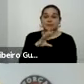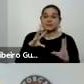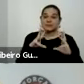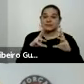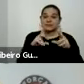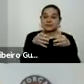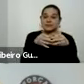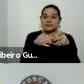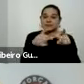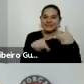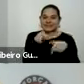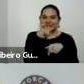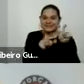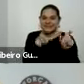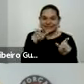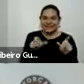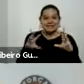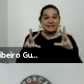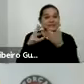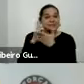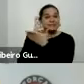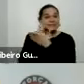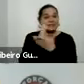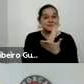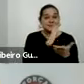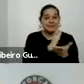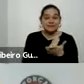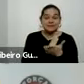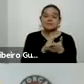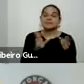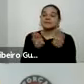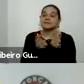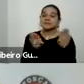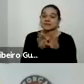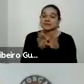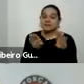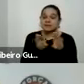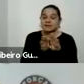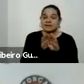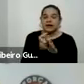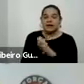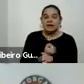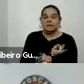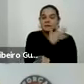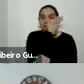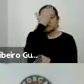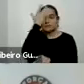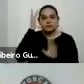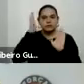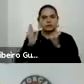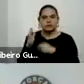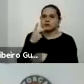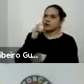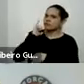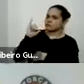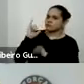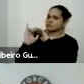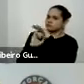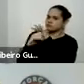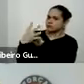trabalhadores, que todos aprovaram, em alguns casos até os trabalhadores já tinham dado 48 horas para a